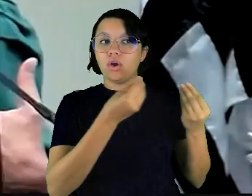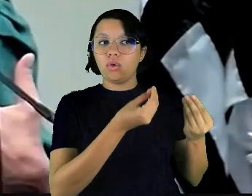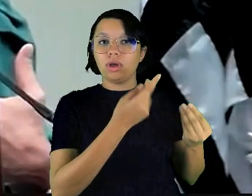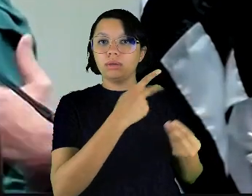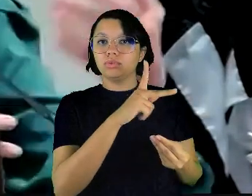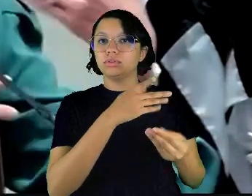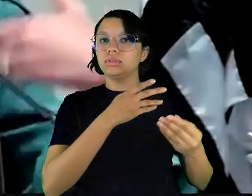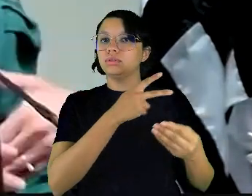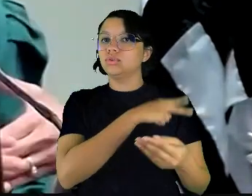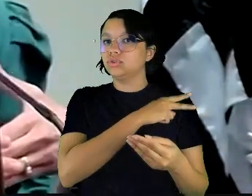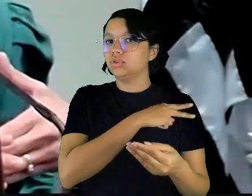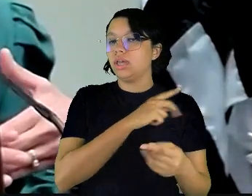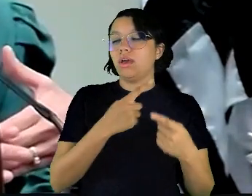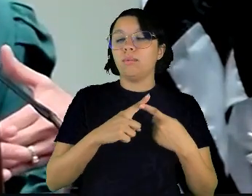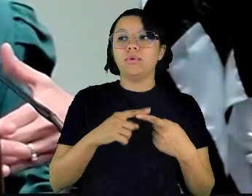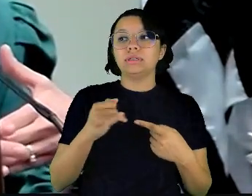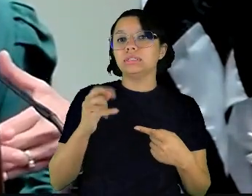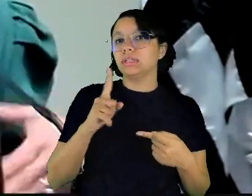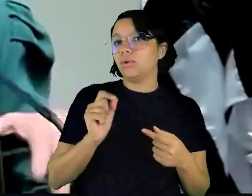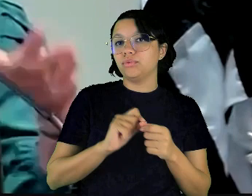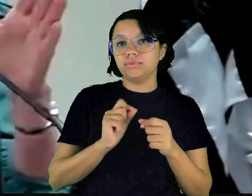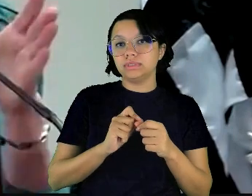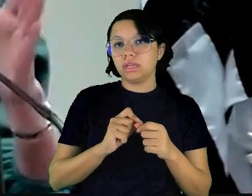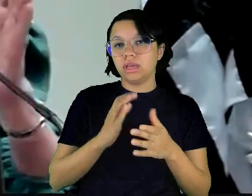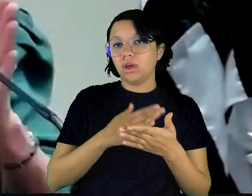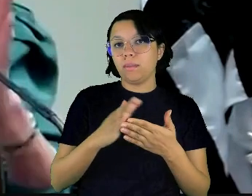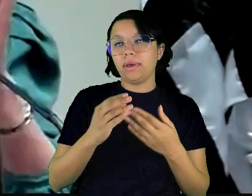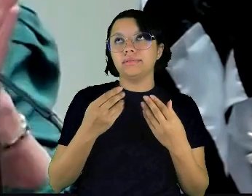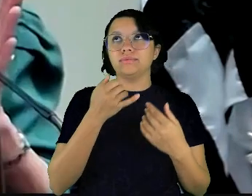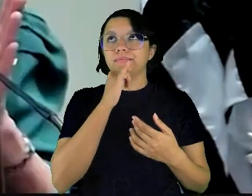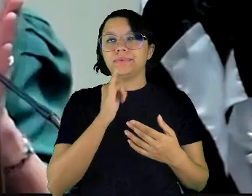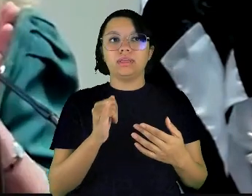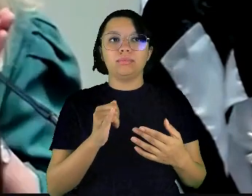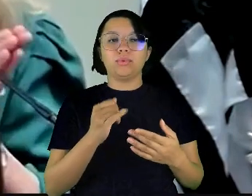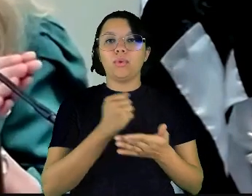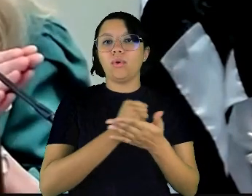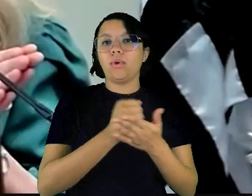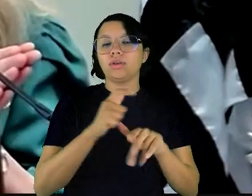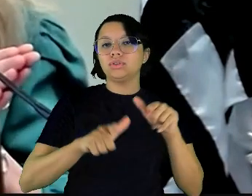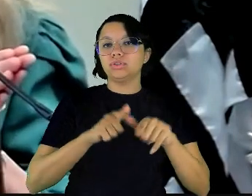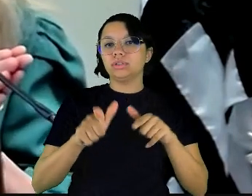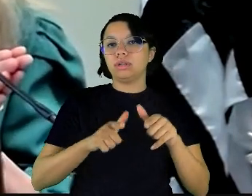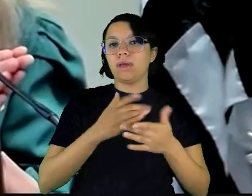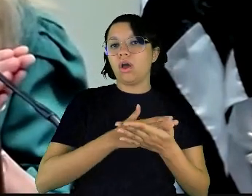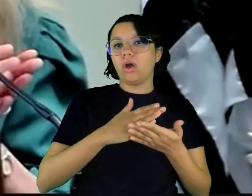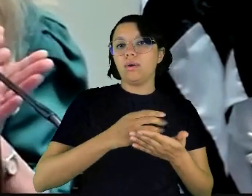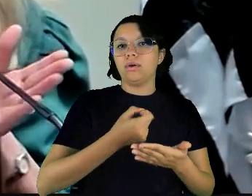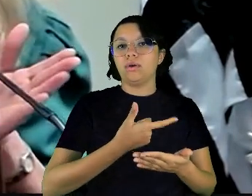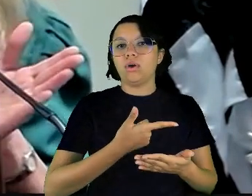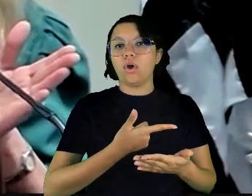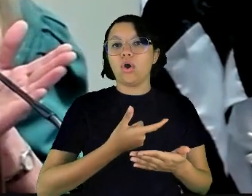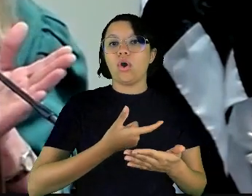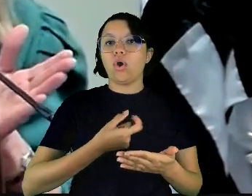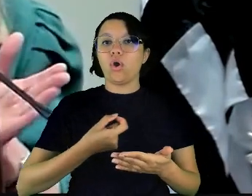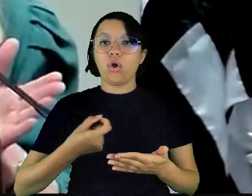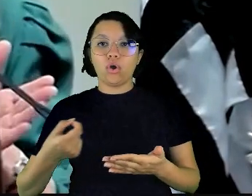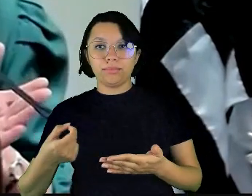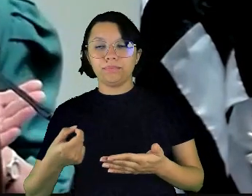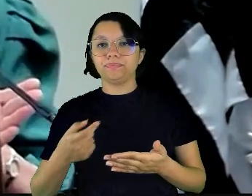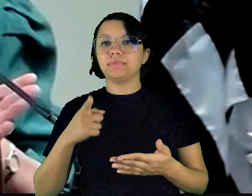empregador. Se ele não fizer isso, então ele passa lá, vamos supor, o contrato de trabalho iniciou em 2000, ele